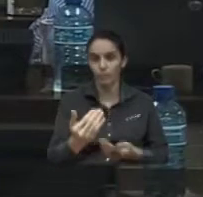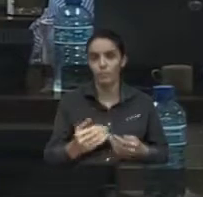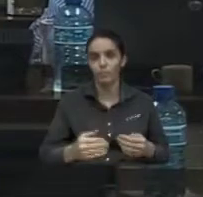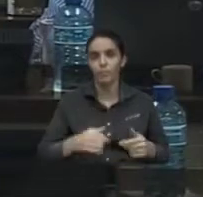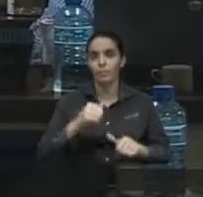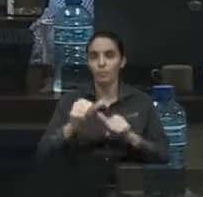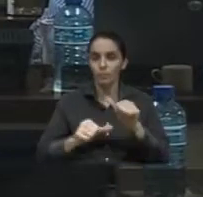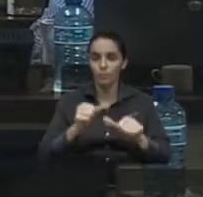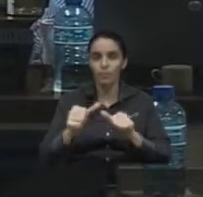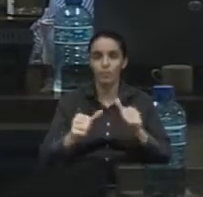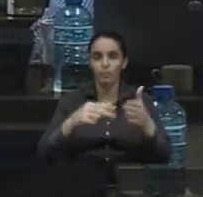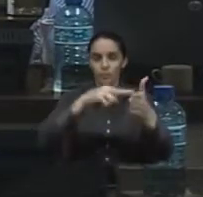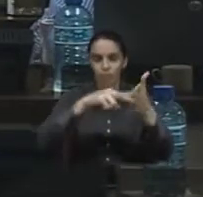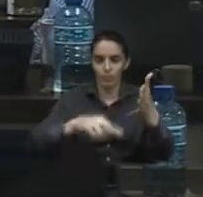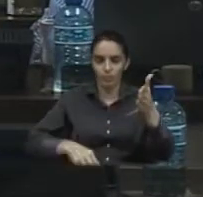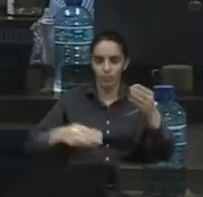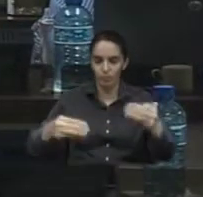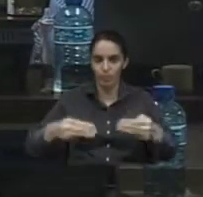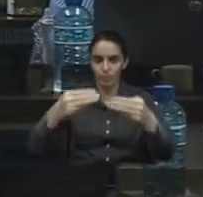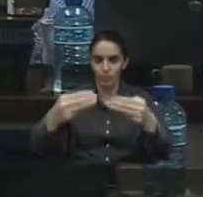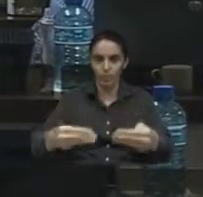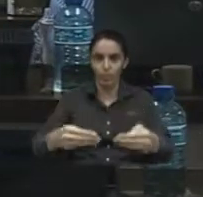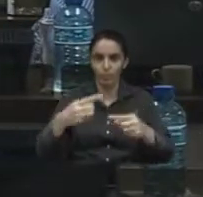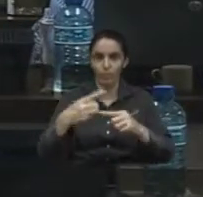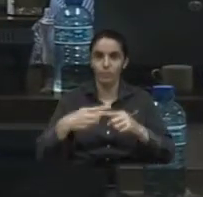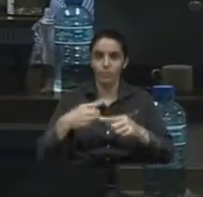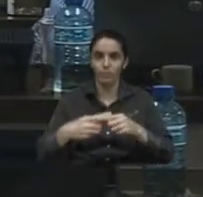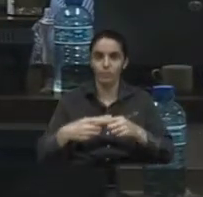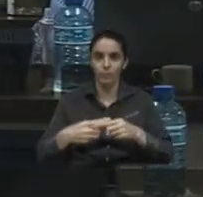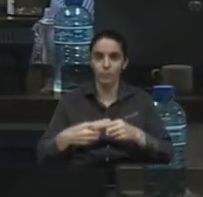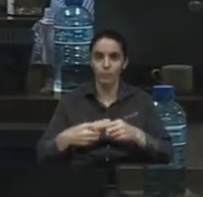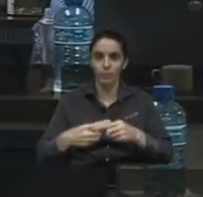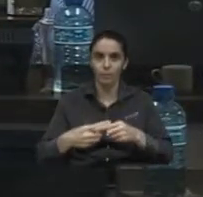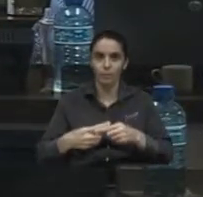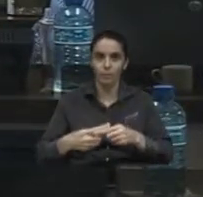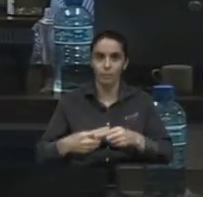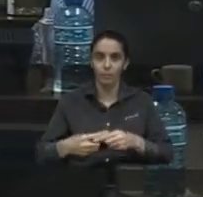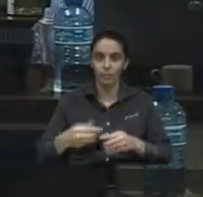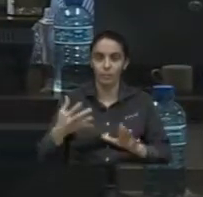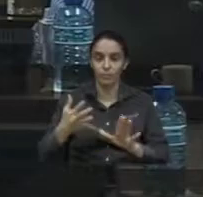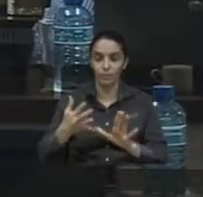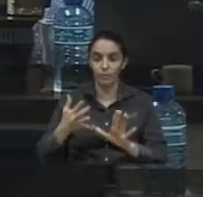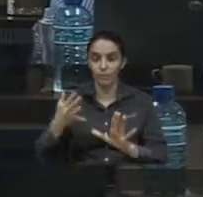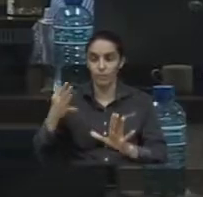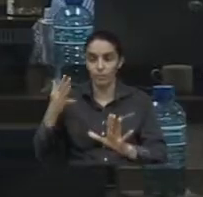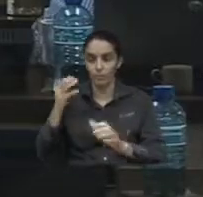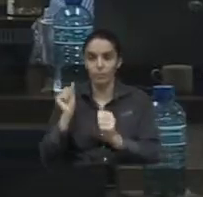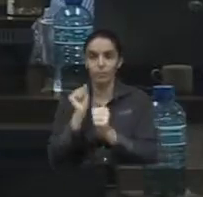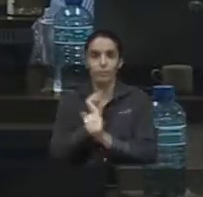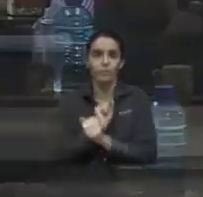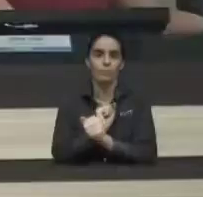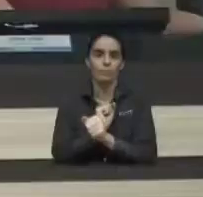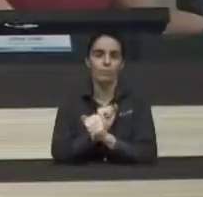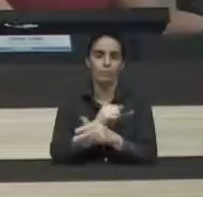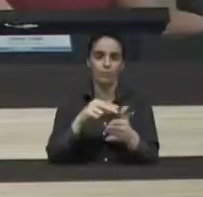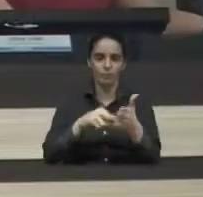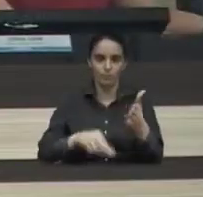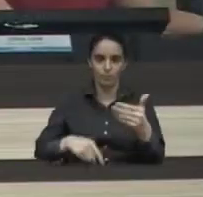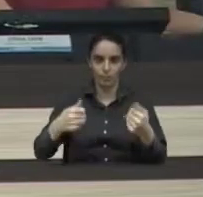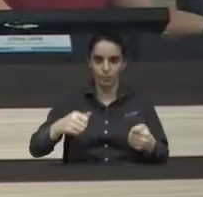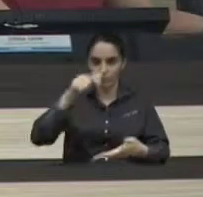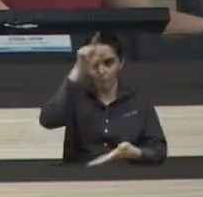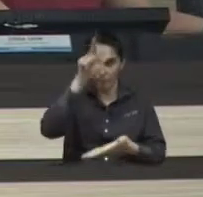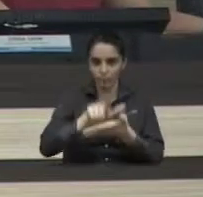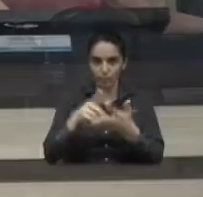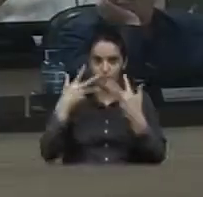para leitura das moções, haja vista o acúmulo do número que está na fila em espera para leitura. Precisa da anuência dos